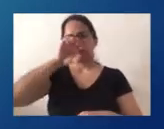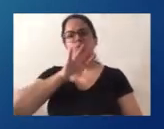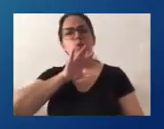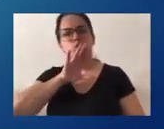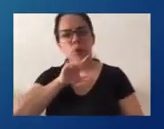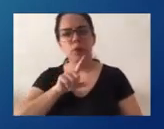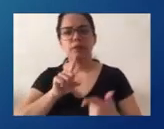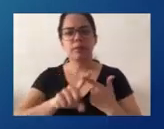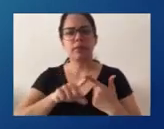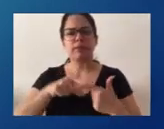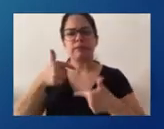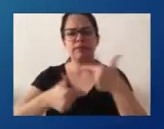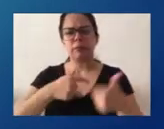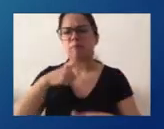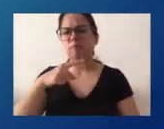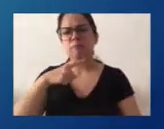trabalho.